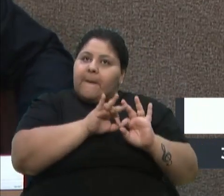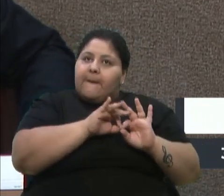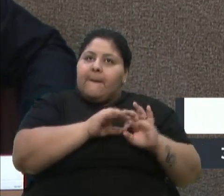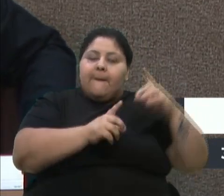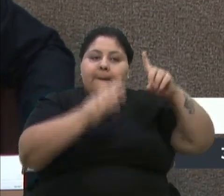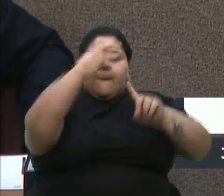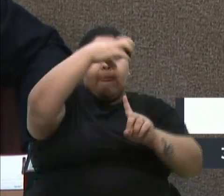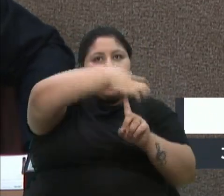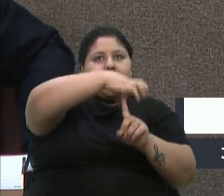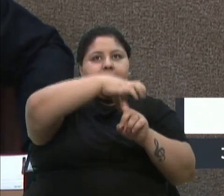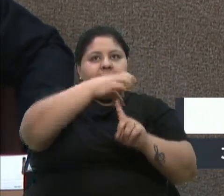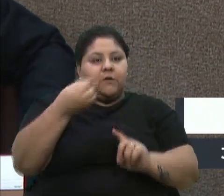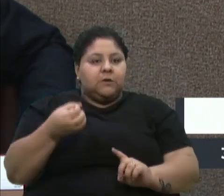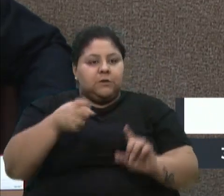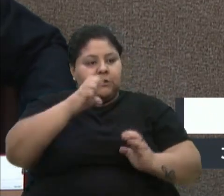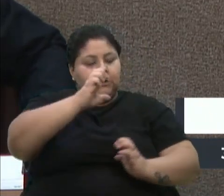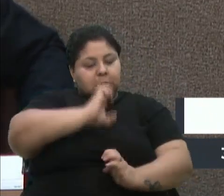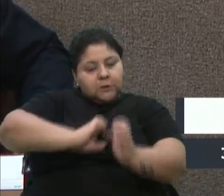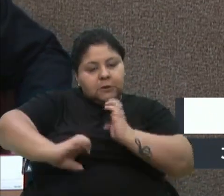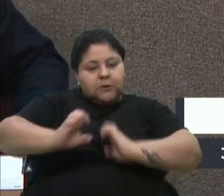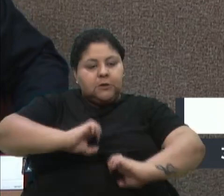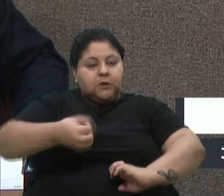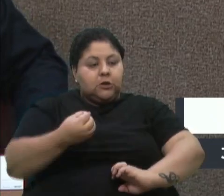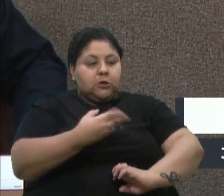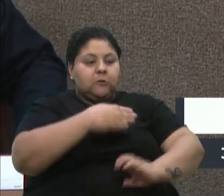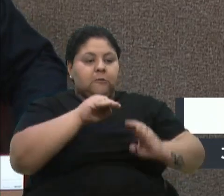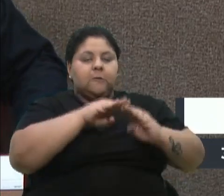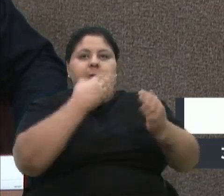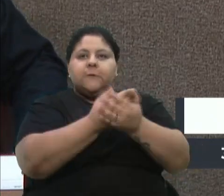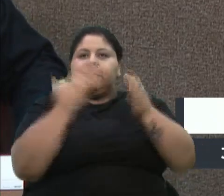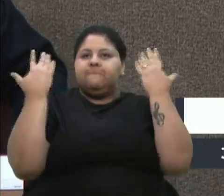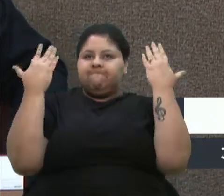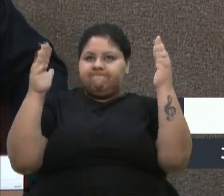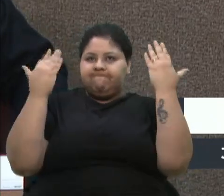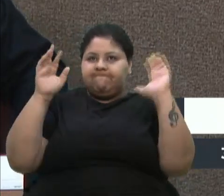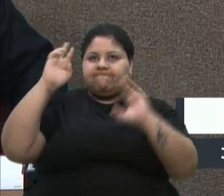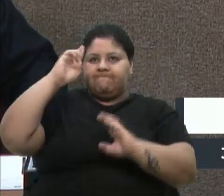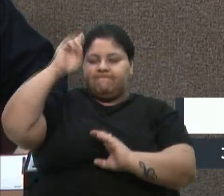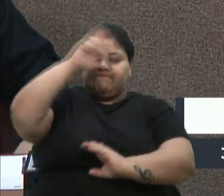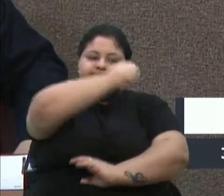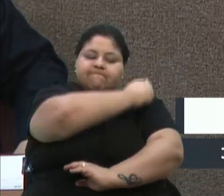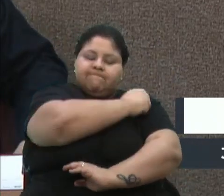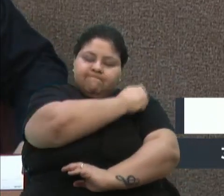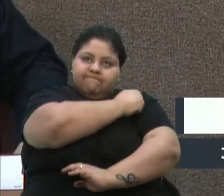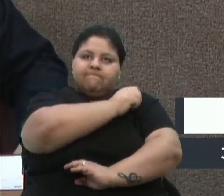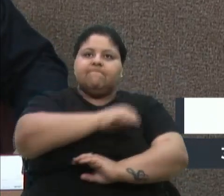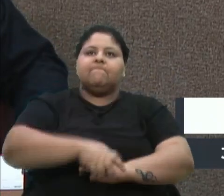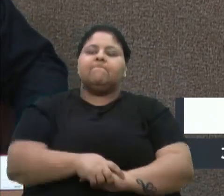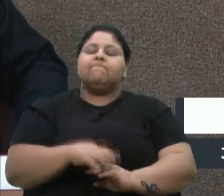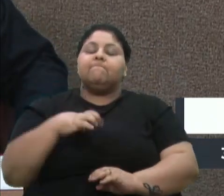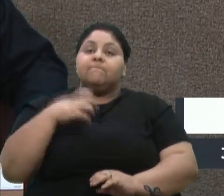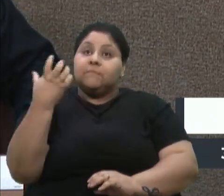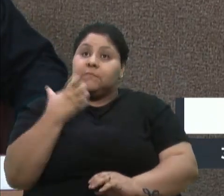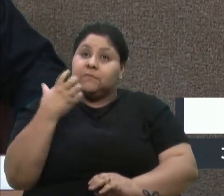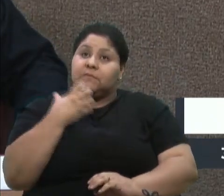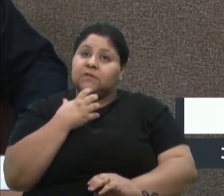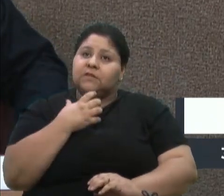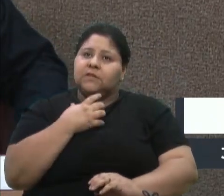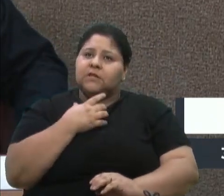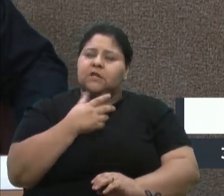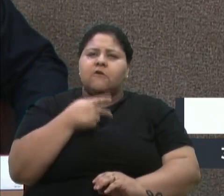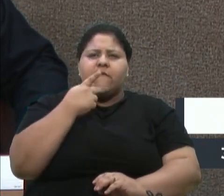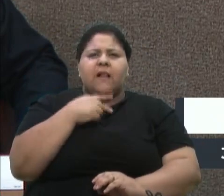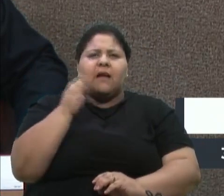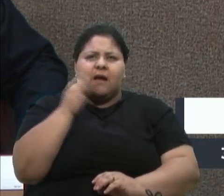e Inovação da Escola. Então, parabéns aos alunos e também à direção da Escola Madremilda. Peço a palavra, presidente. E quero fazer um registro rápido aqui sobre o